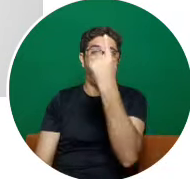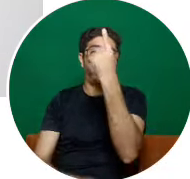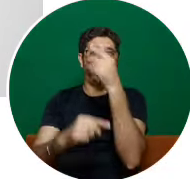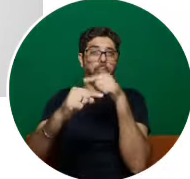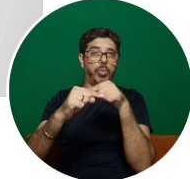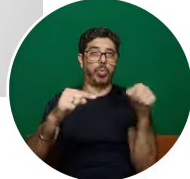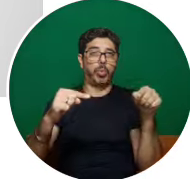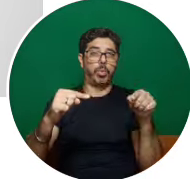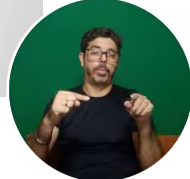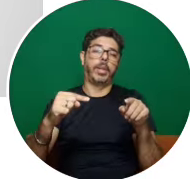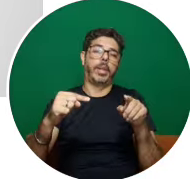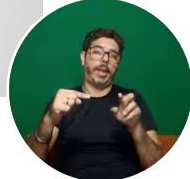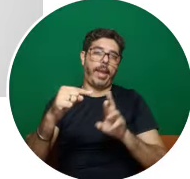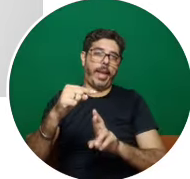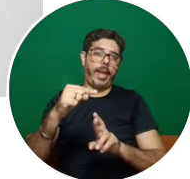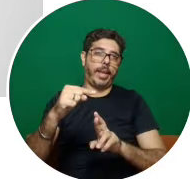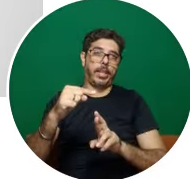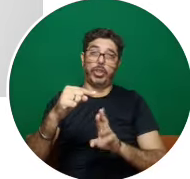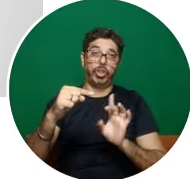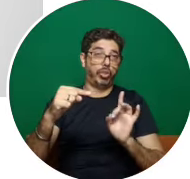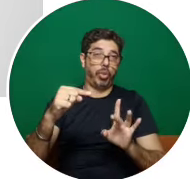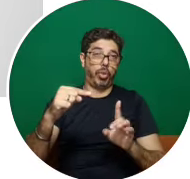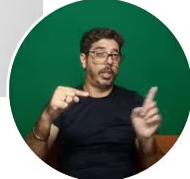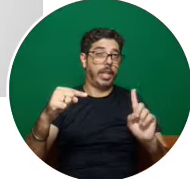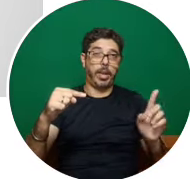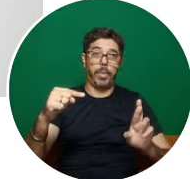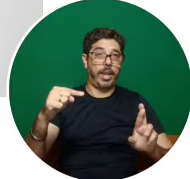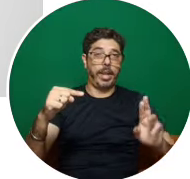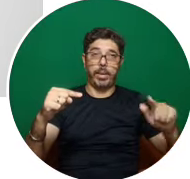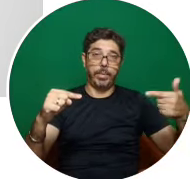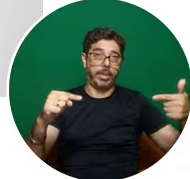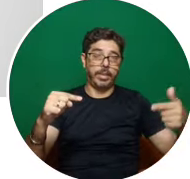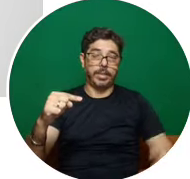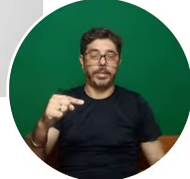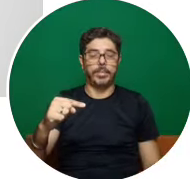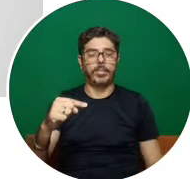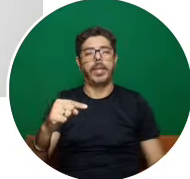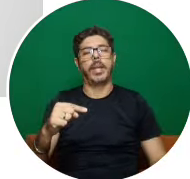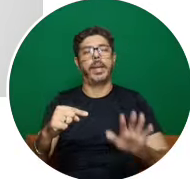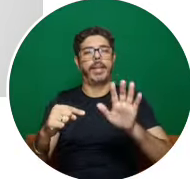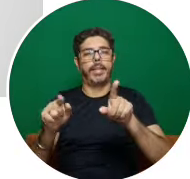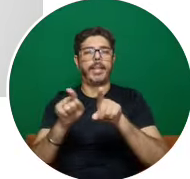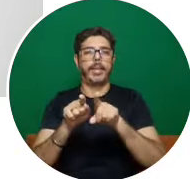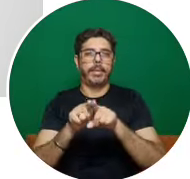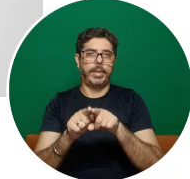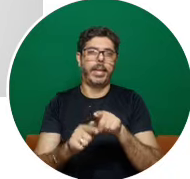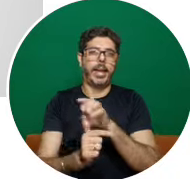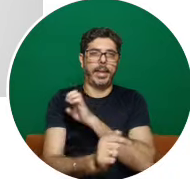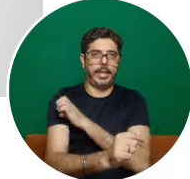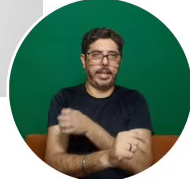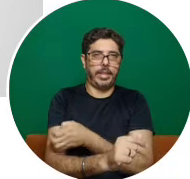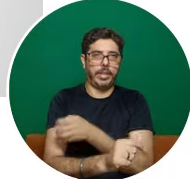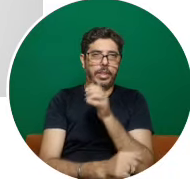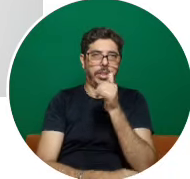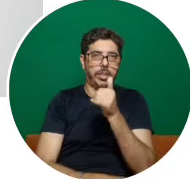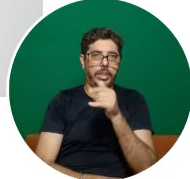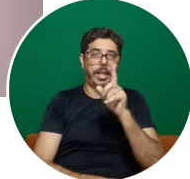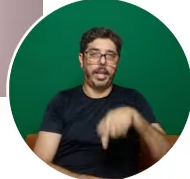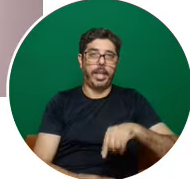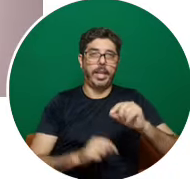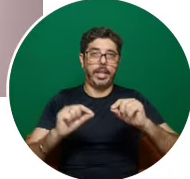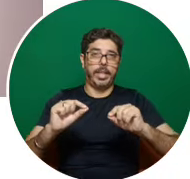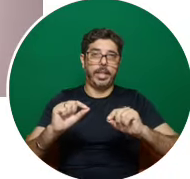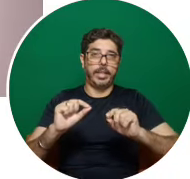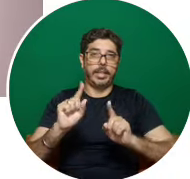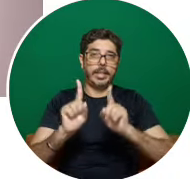muito parecida com a força elétrica. A única diferença é que aqui a energia diminui com 1 sobre R e não com 1 sobre R ao quadrado.